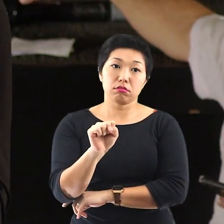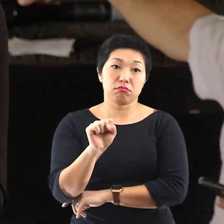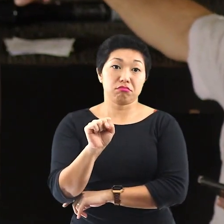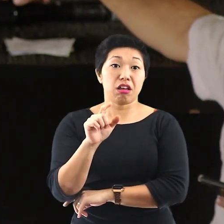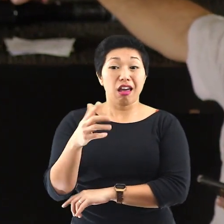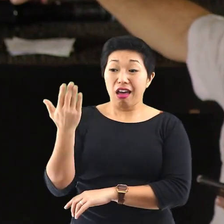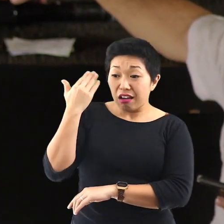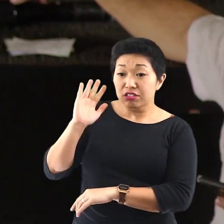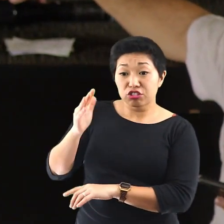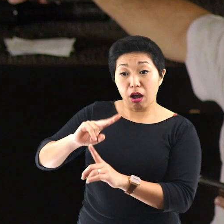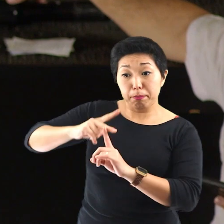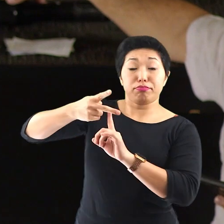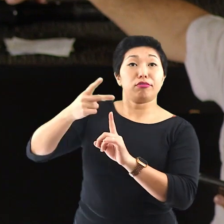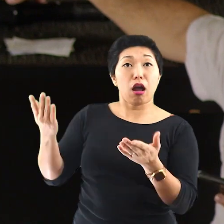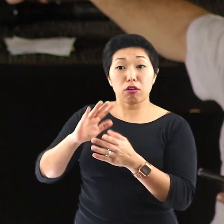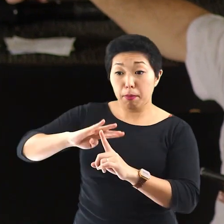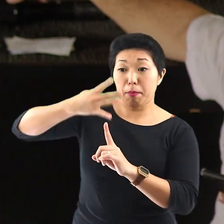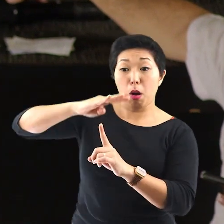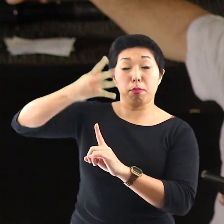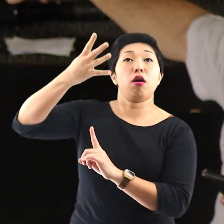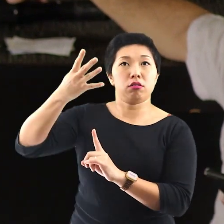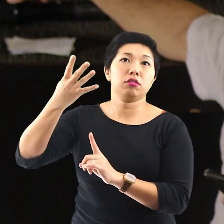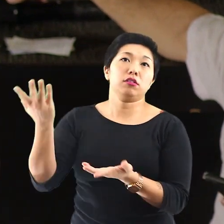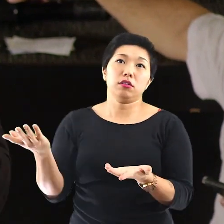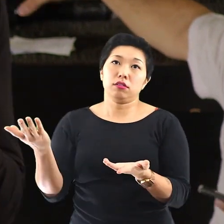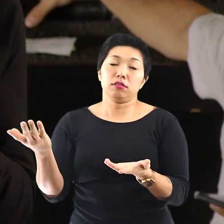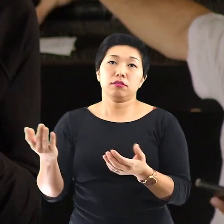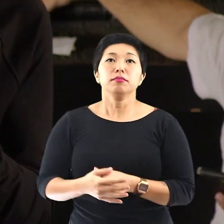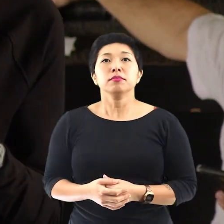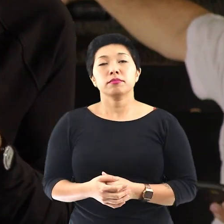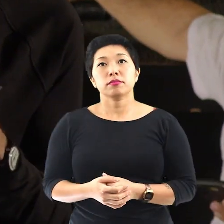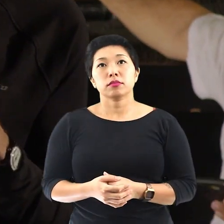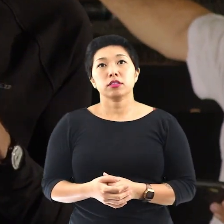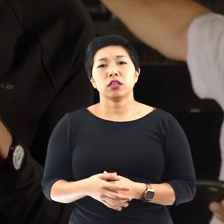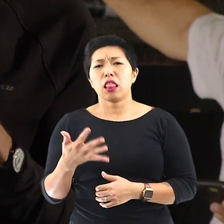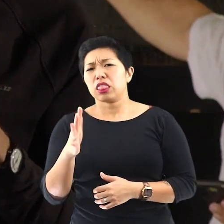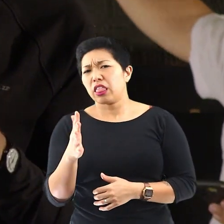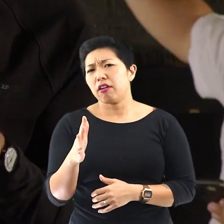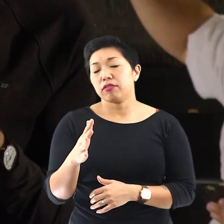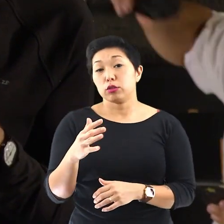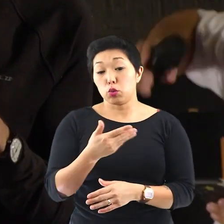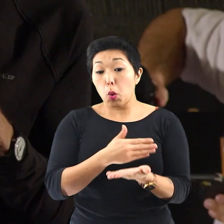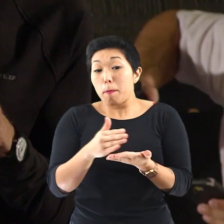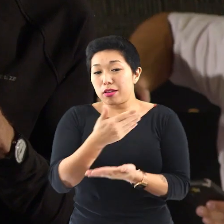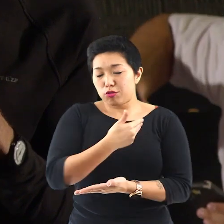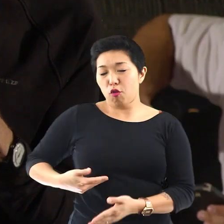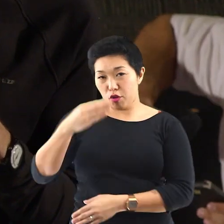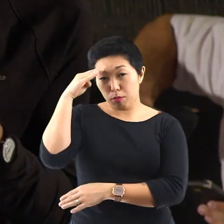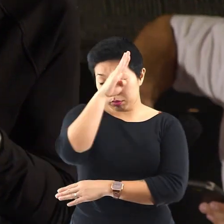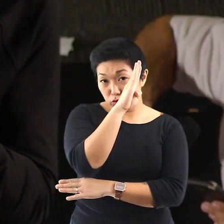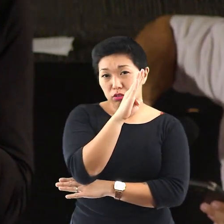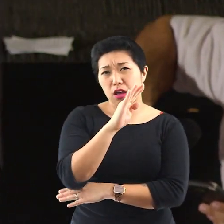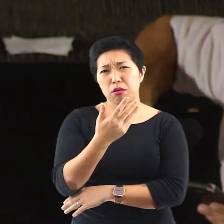bem que ele aumentou muito mais, porque no começo do governo Bolsonaro, me lembro que estava em 370